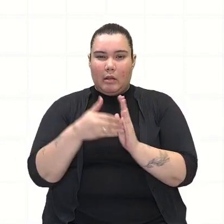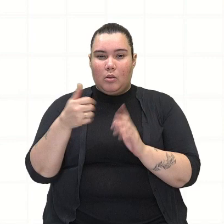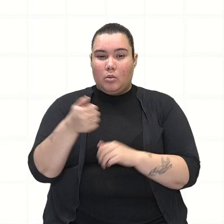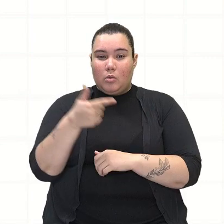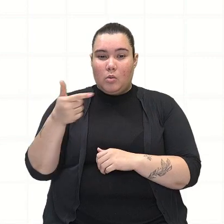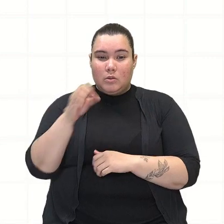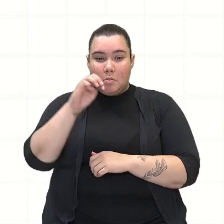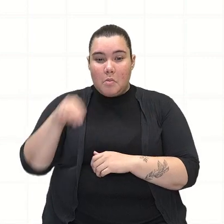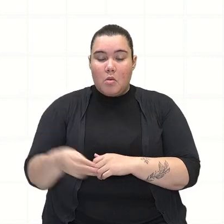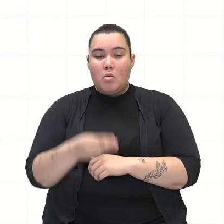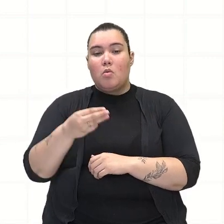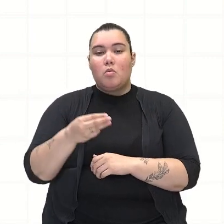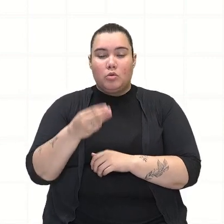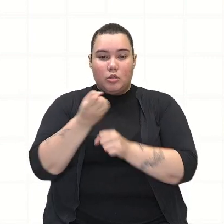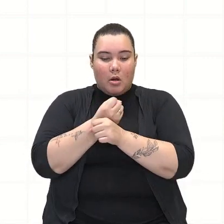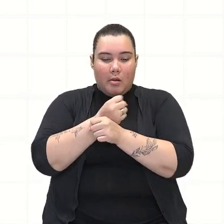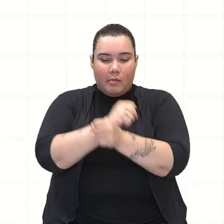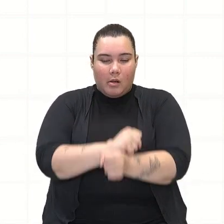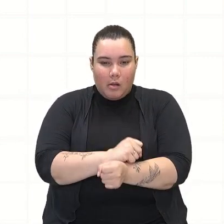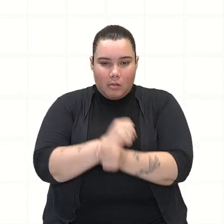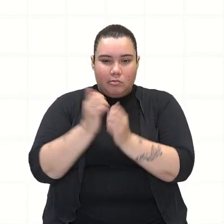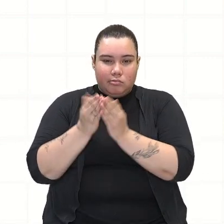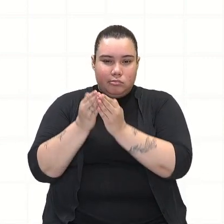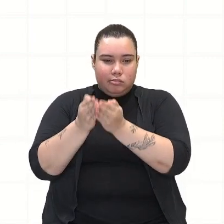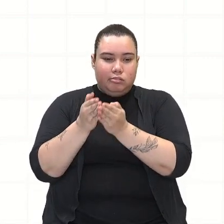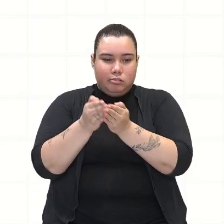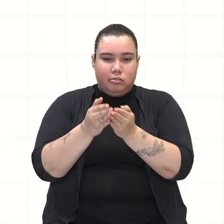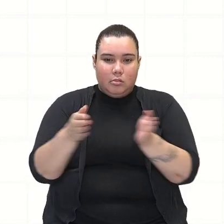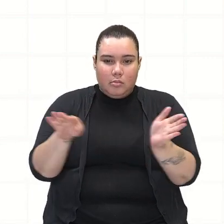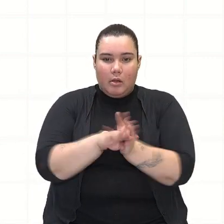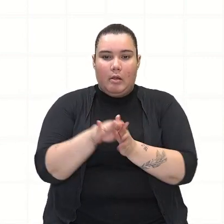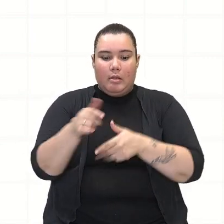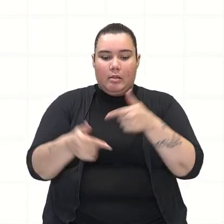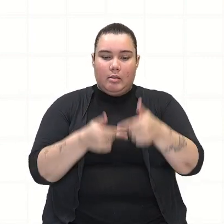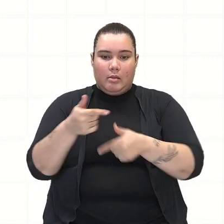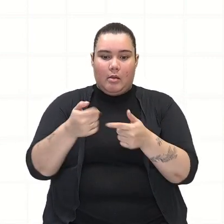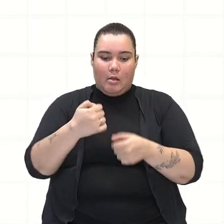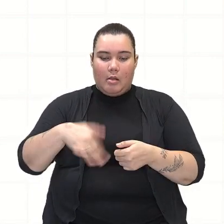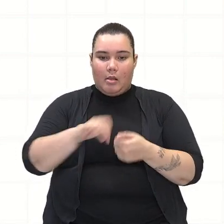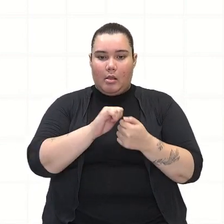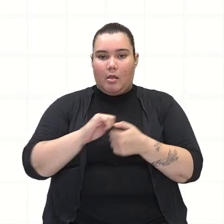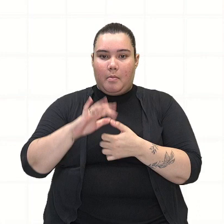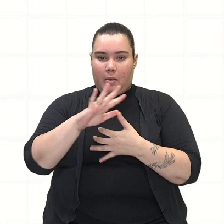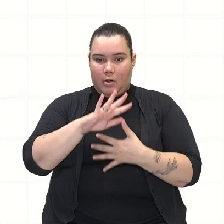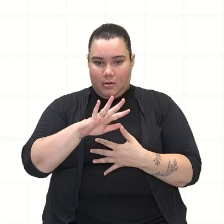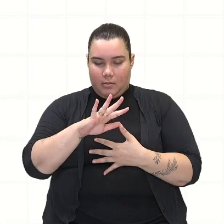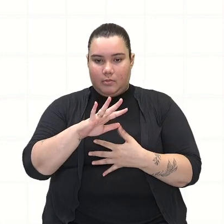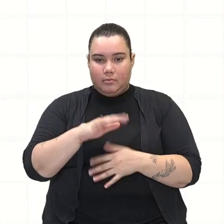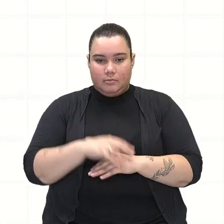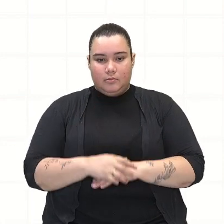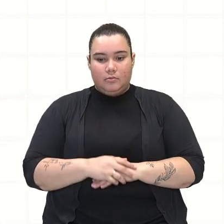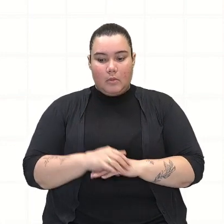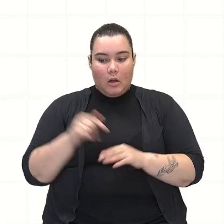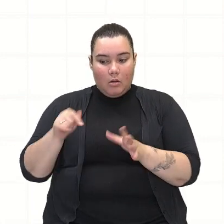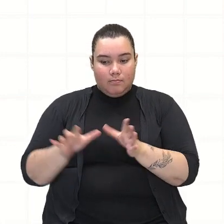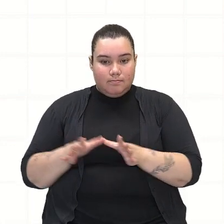africanos escravizados sendo atravessados para trabalhar nas Américas. E desse